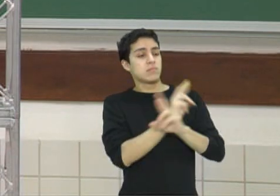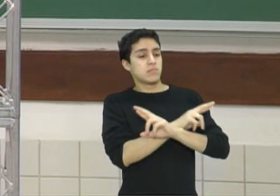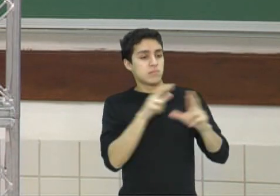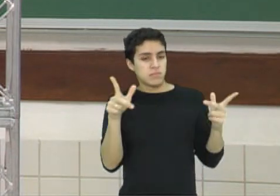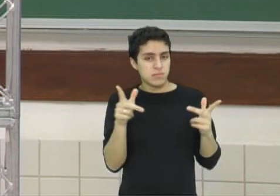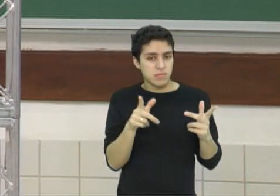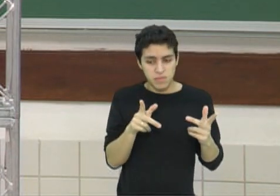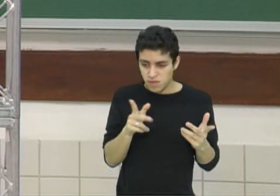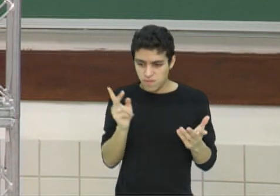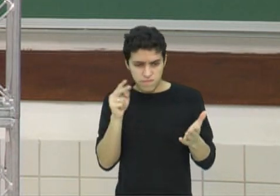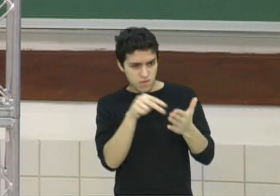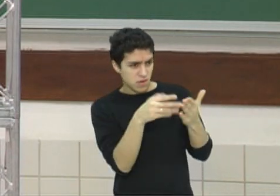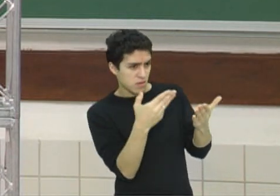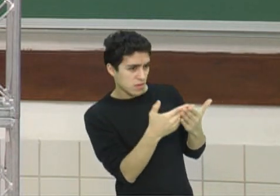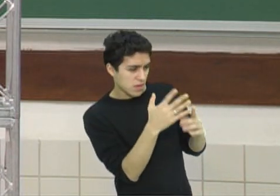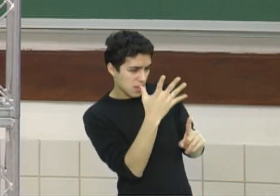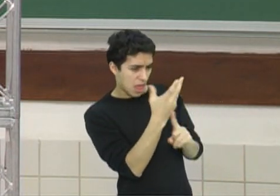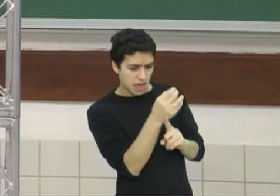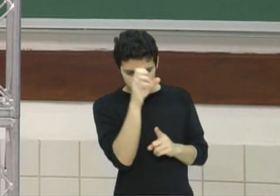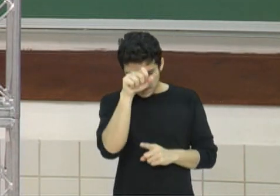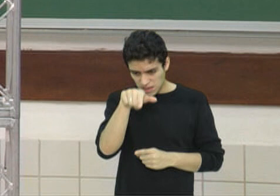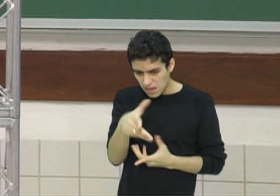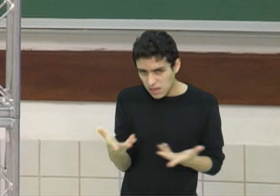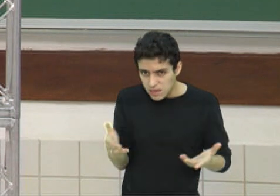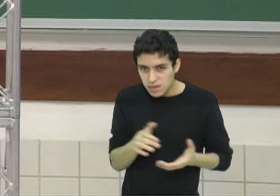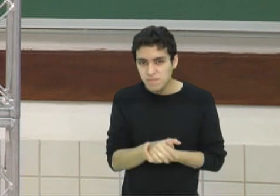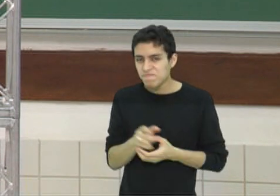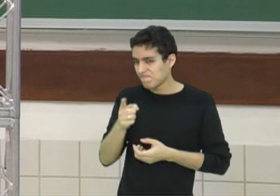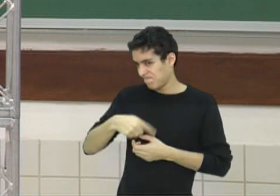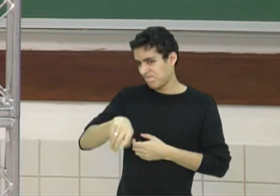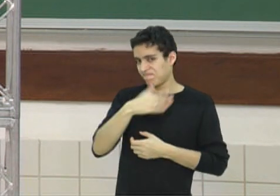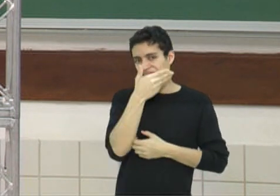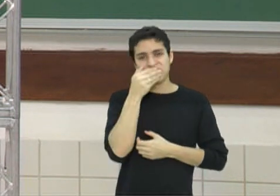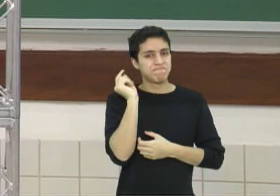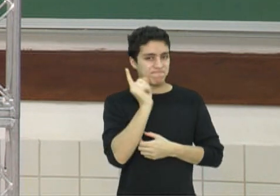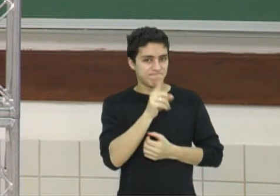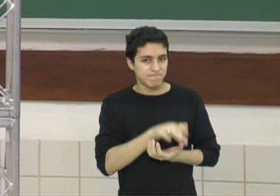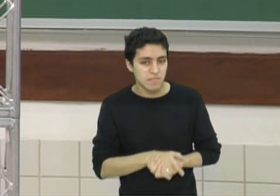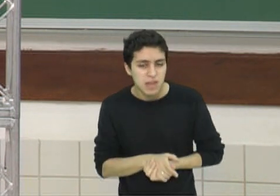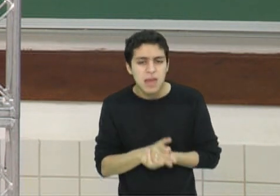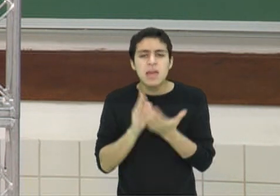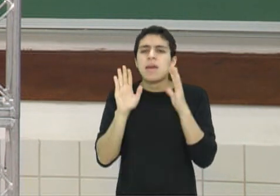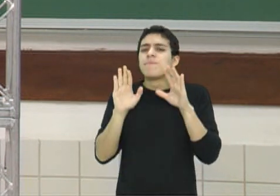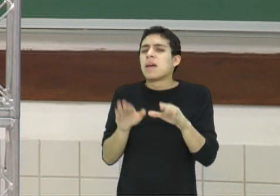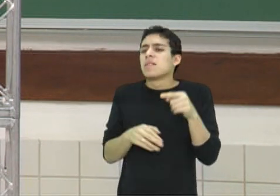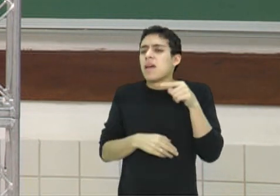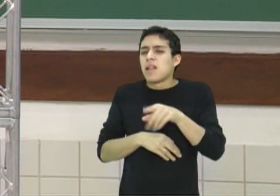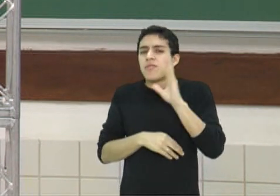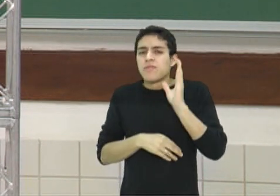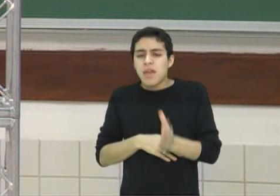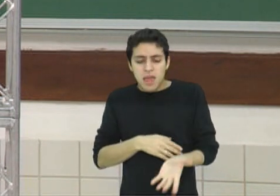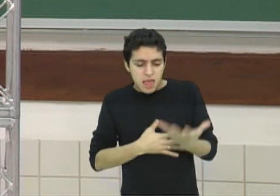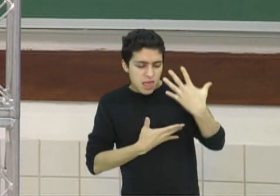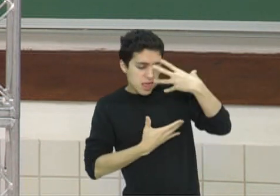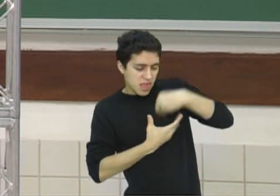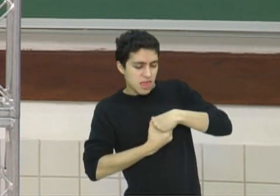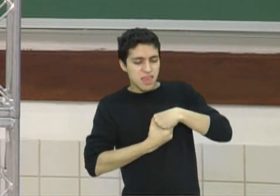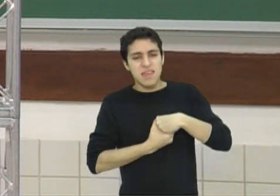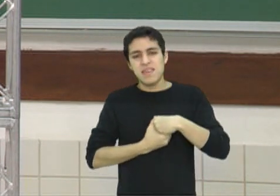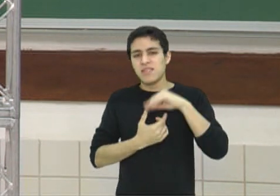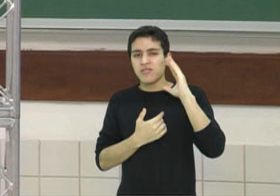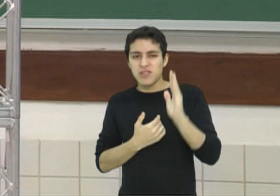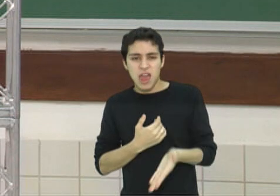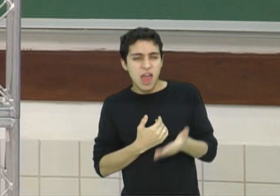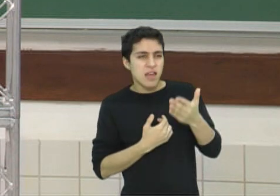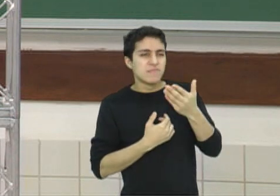Nossa, se foi estudar arte para aprender isso? Eles não acharam muito interessante, mas ela já tinha semente dentro dela. Ela já tinha